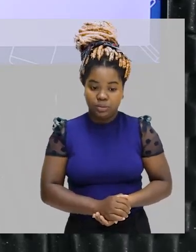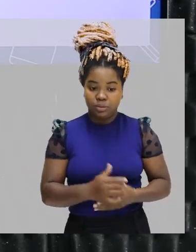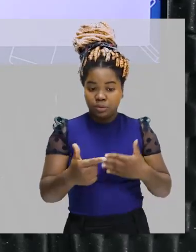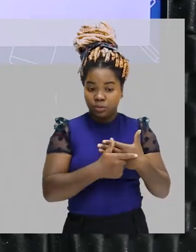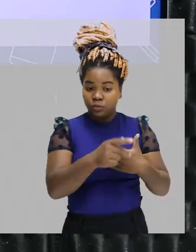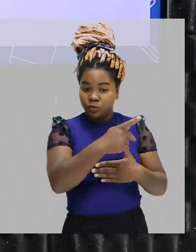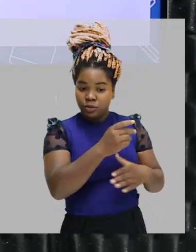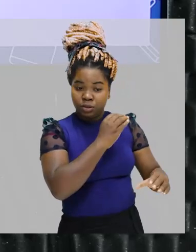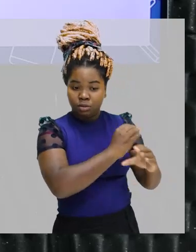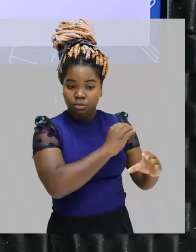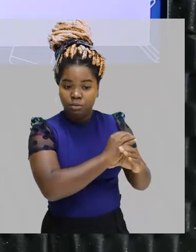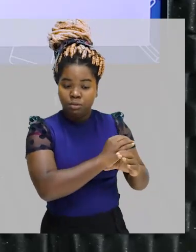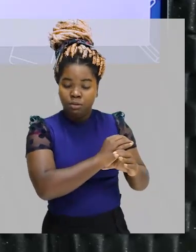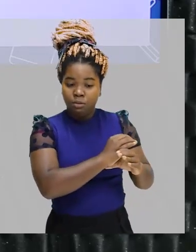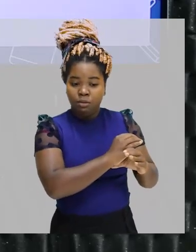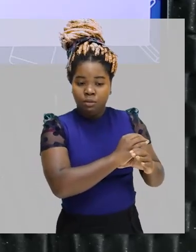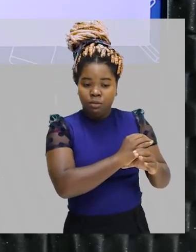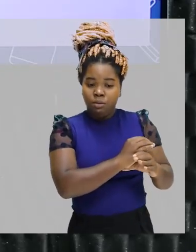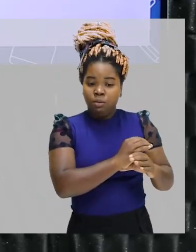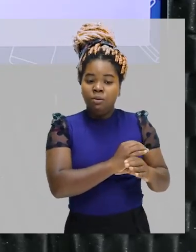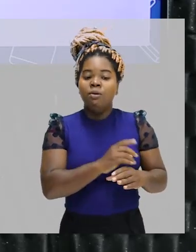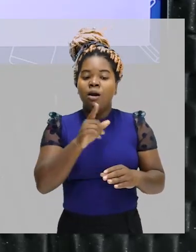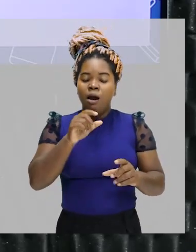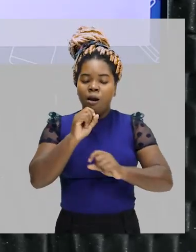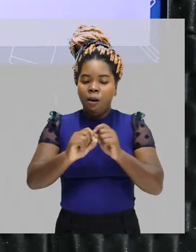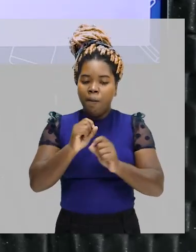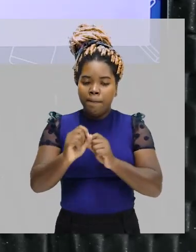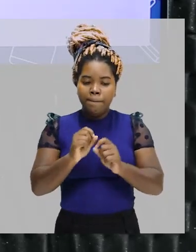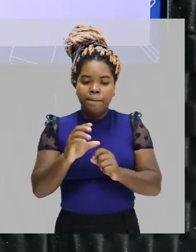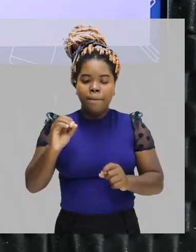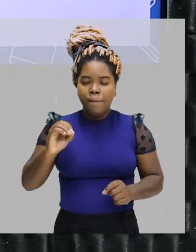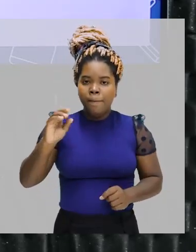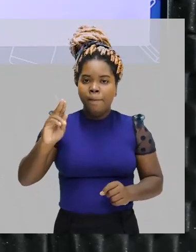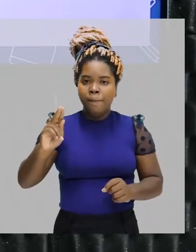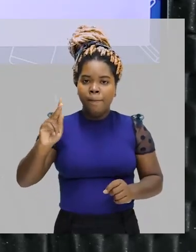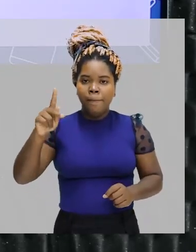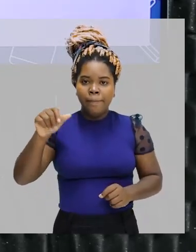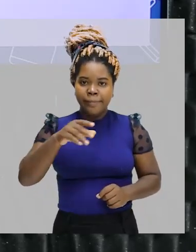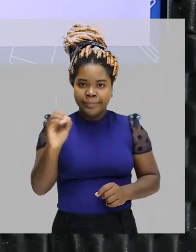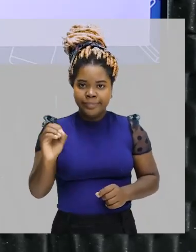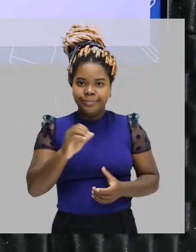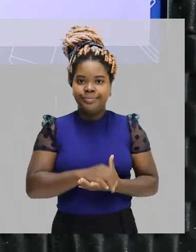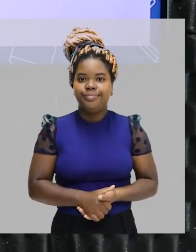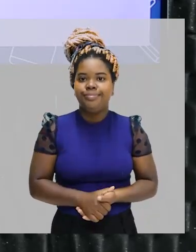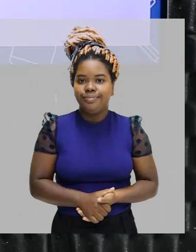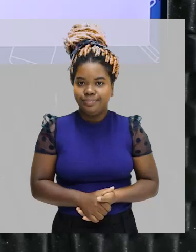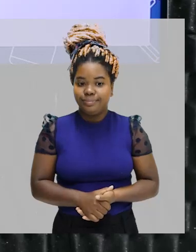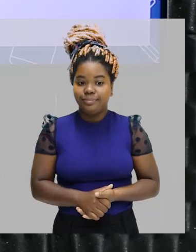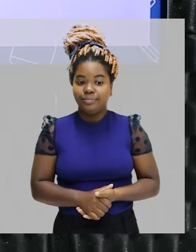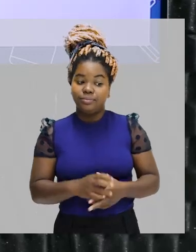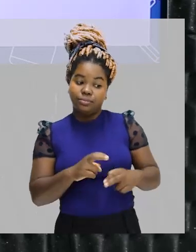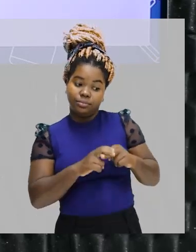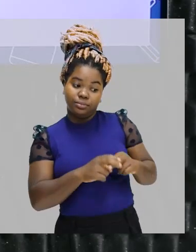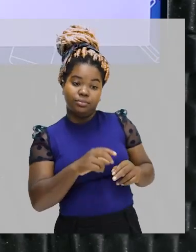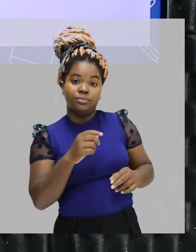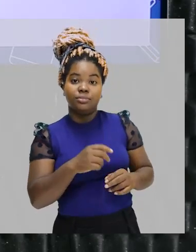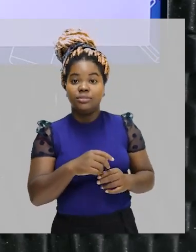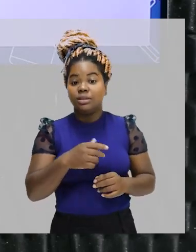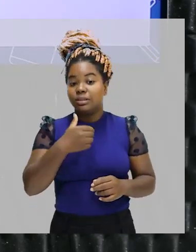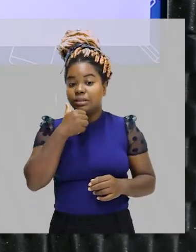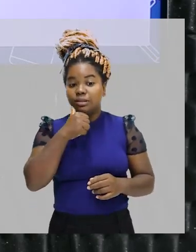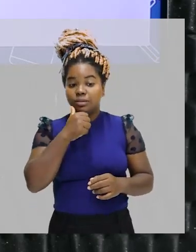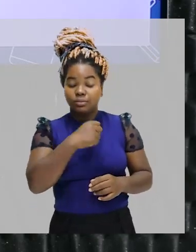está exercendo naquele momento, é a ocupação. Apesar dele ser ou dela ser um engenheiro ou engenheira, ele